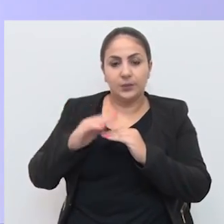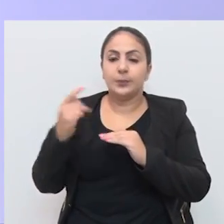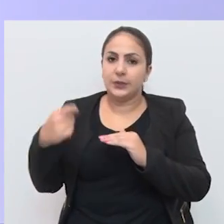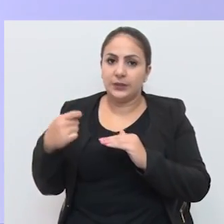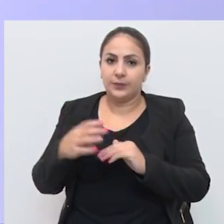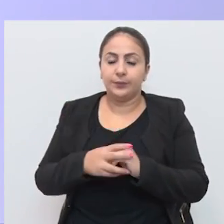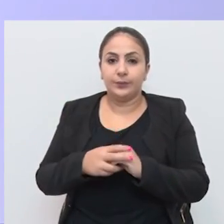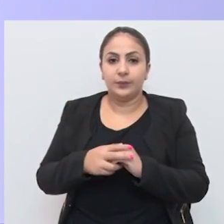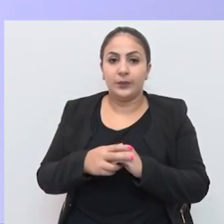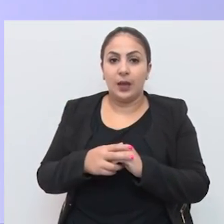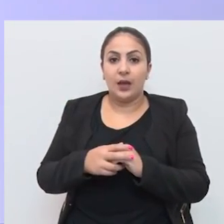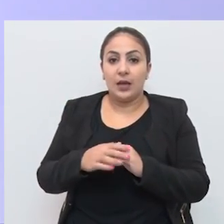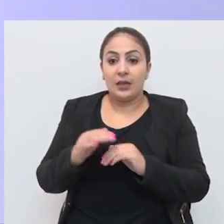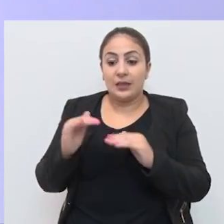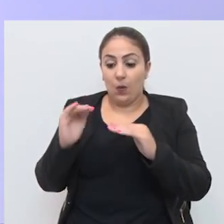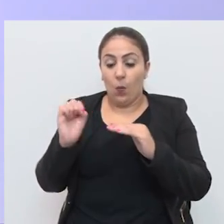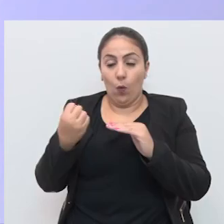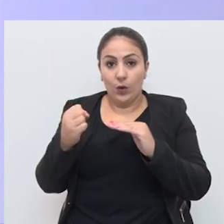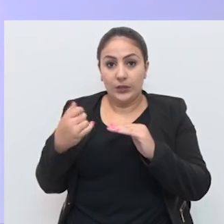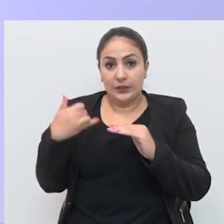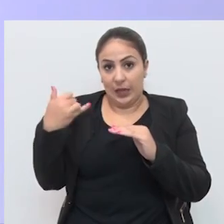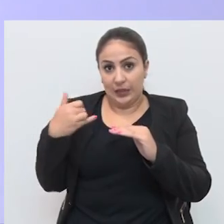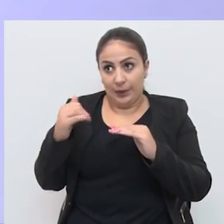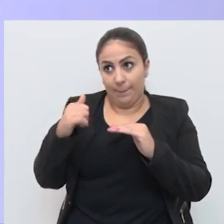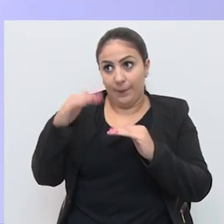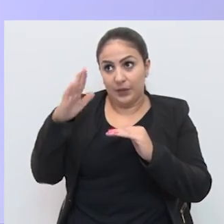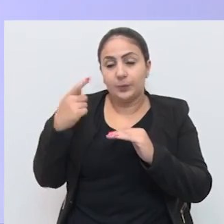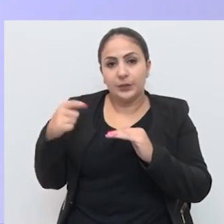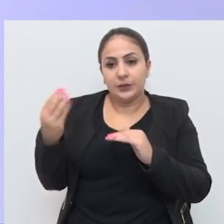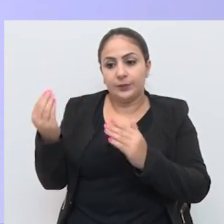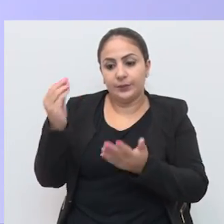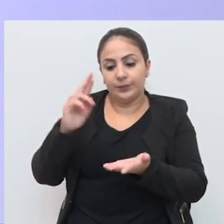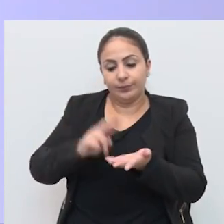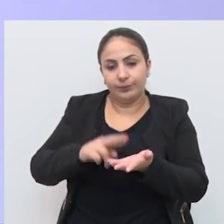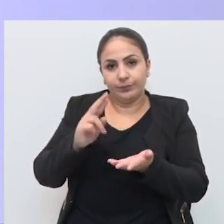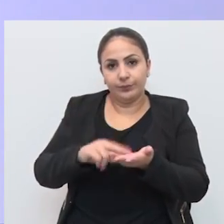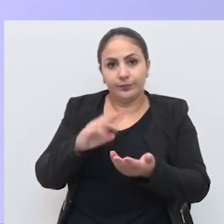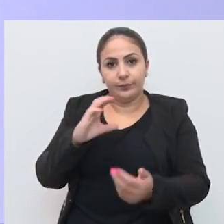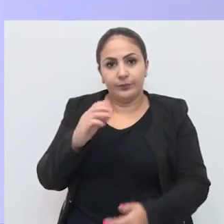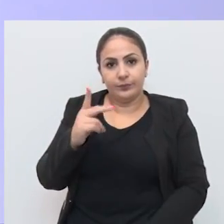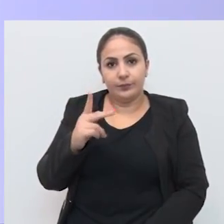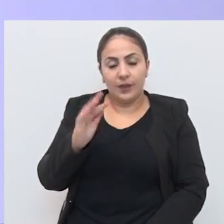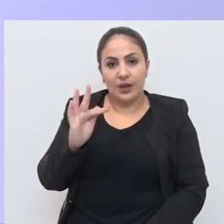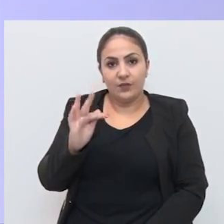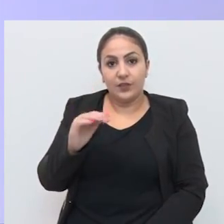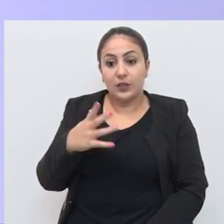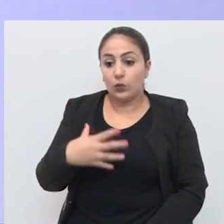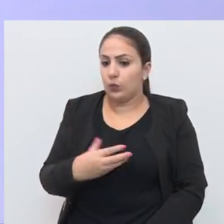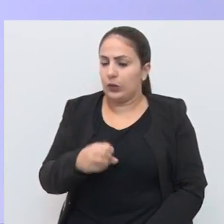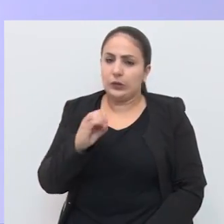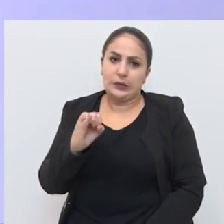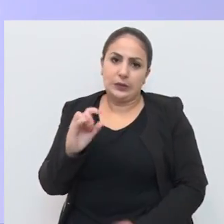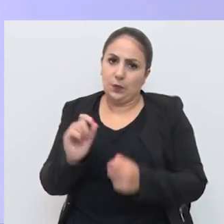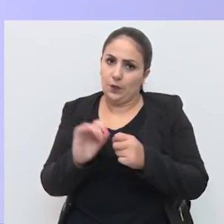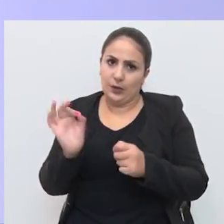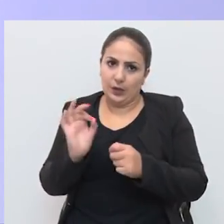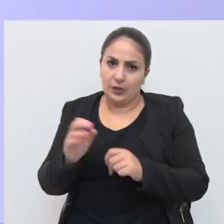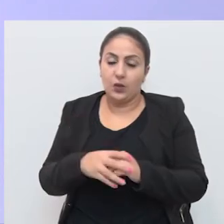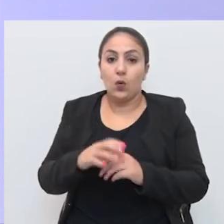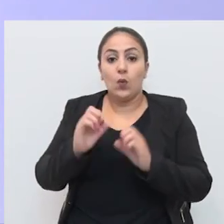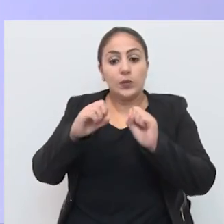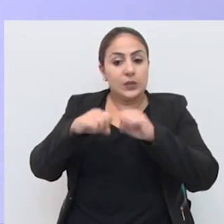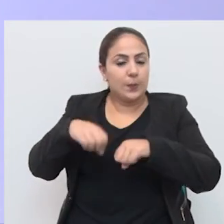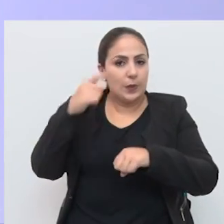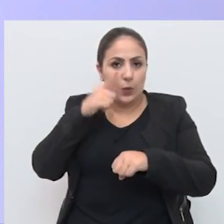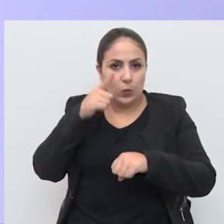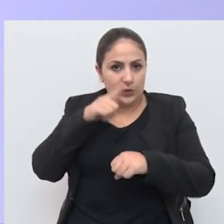dependentes com pelo menos 8 anos de idade teriam que fazer o registro do CPF do seu filho, caso não o tenham feito ainda. O sistema